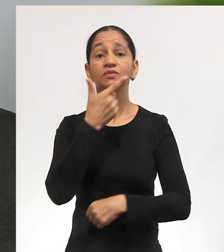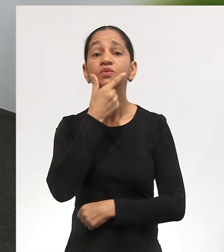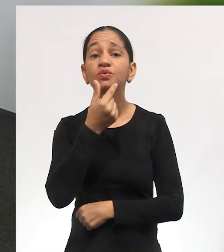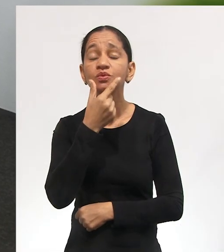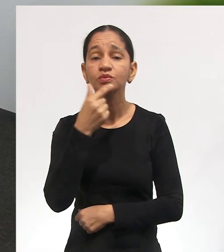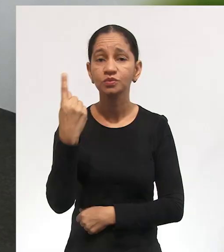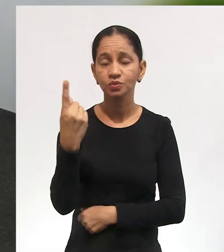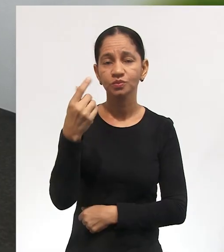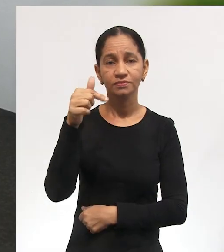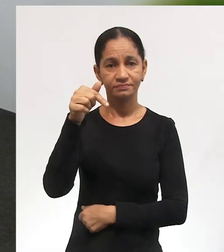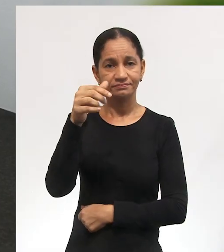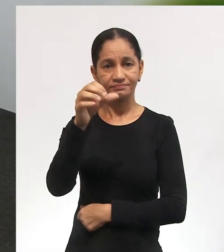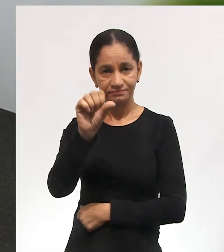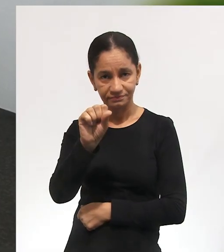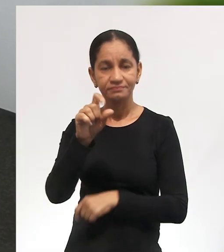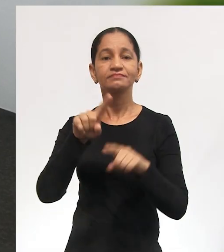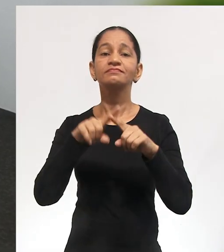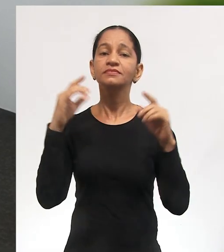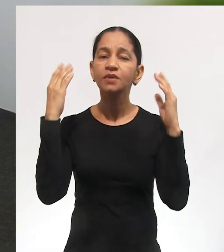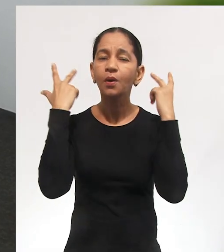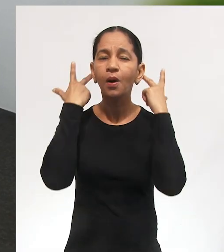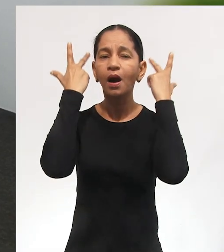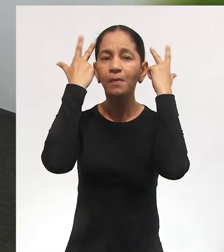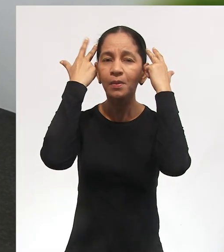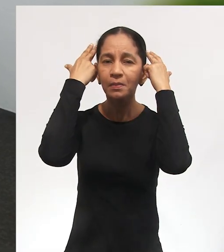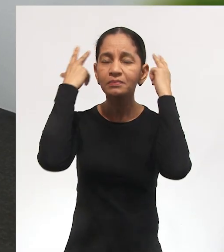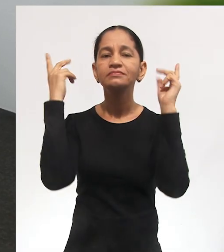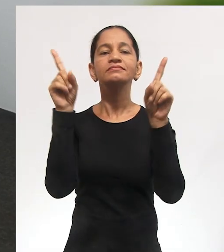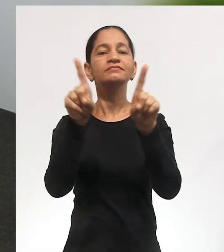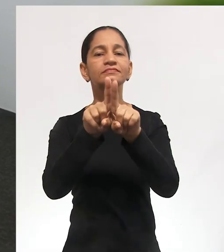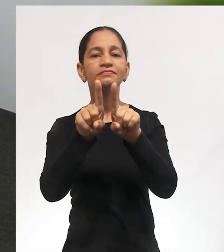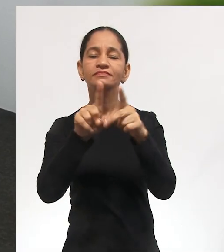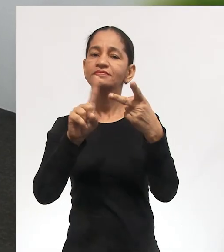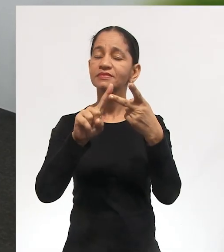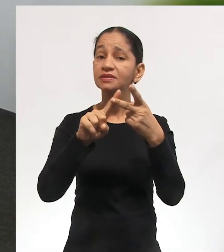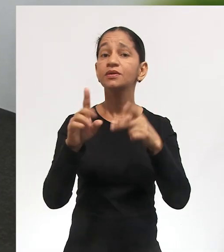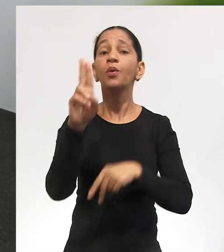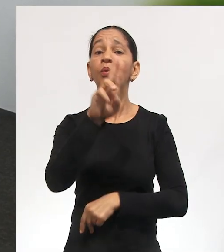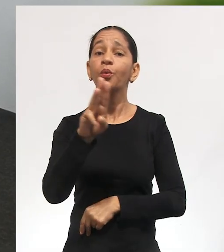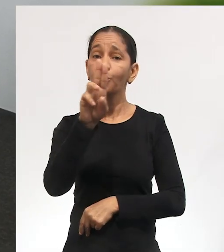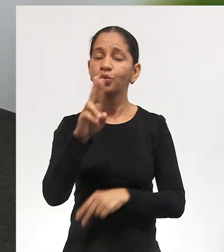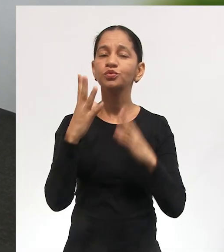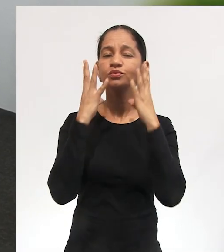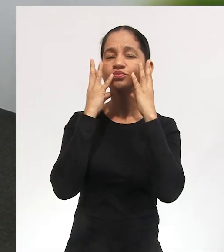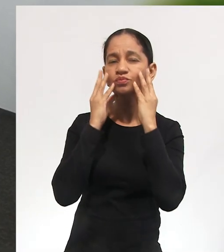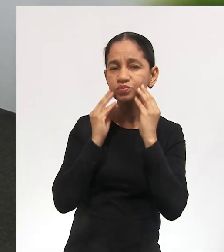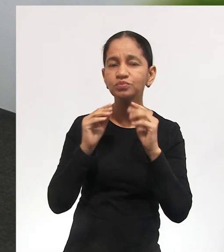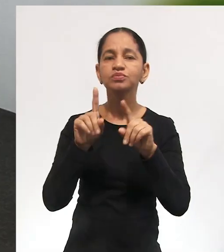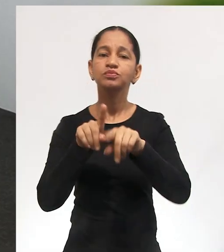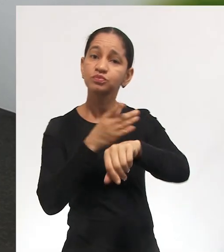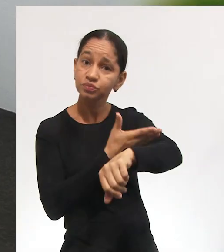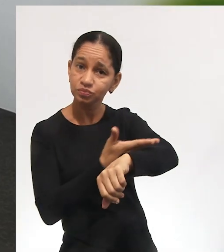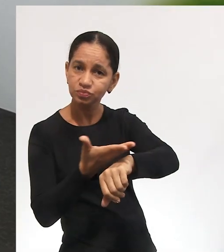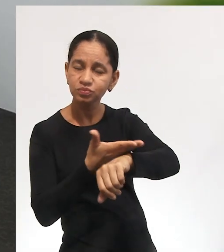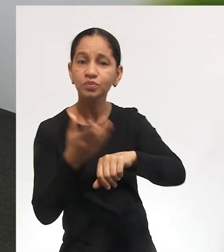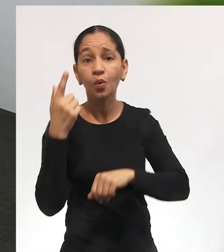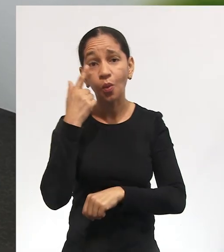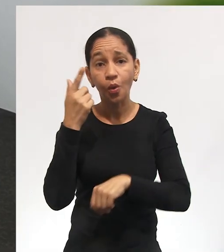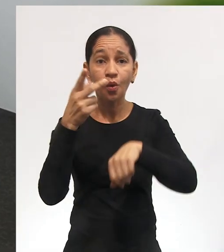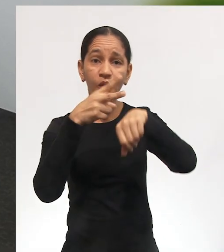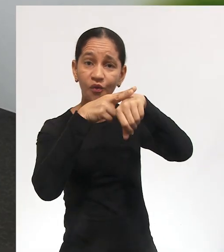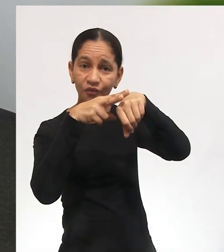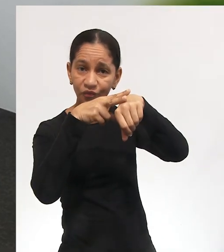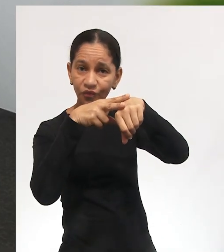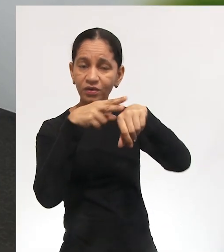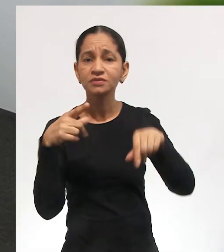sou um homem de 1,78, tenho cabelos curtos, castanhos claros, uso barba, minha pele é branca, meus olhos são